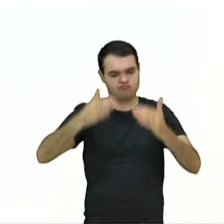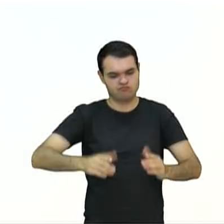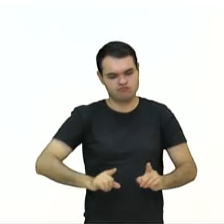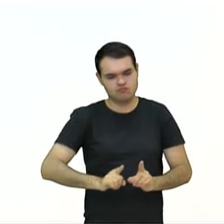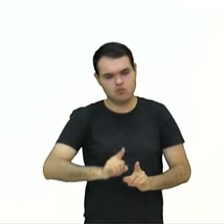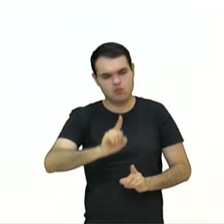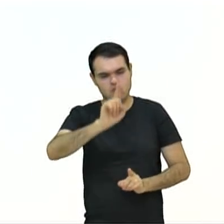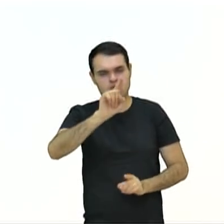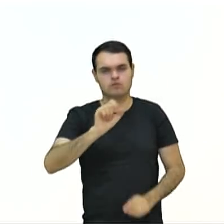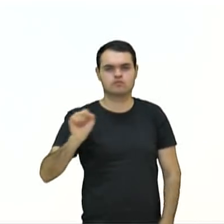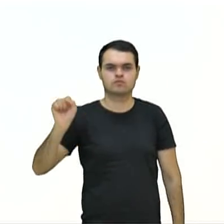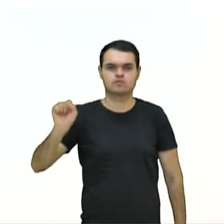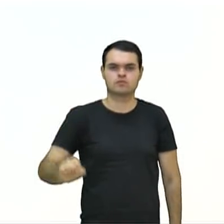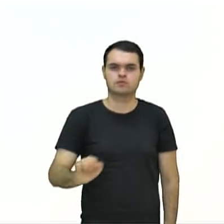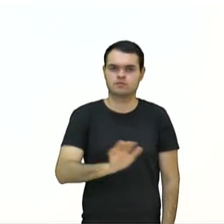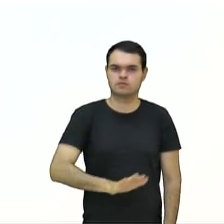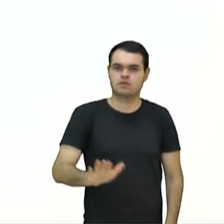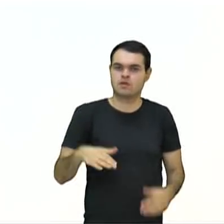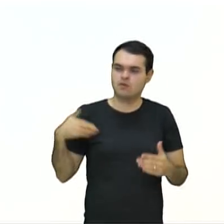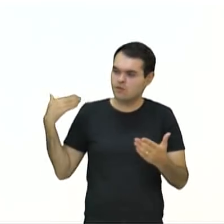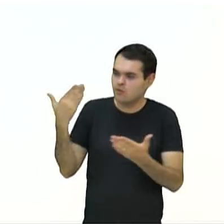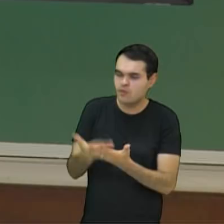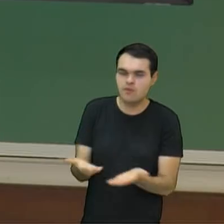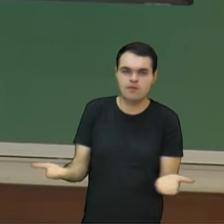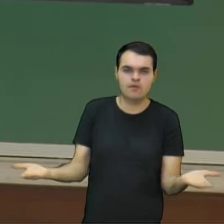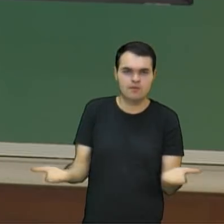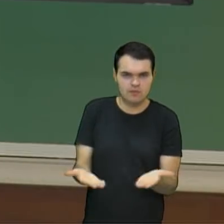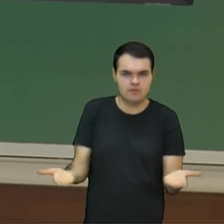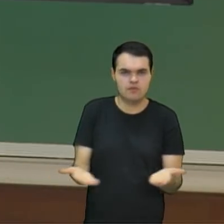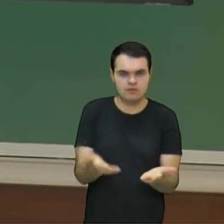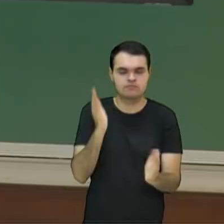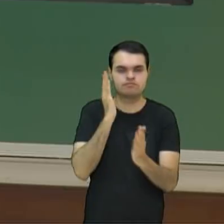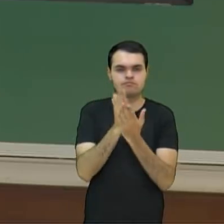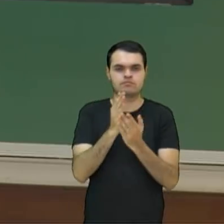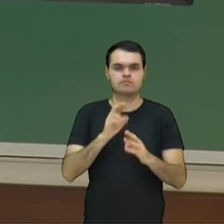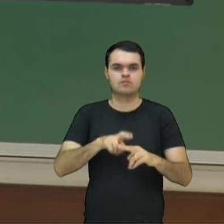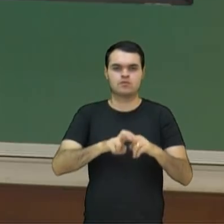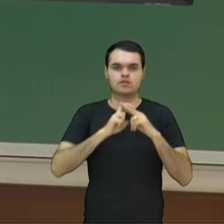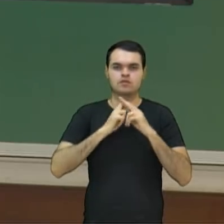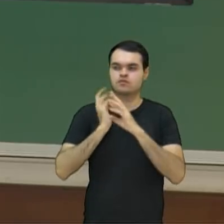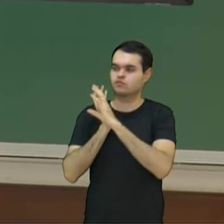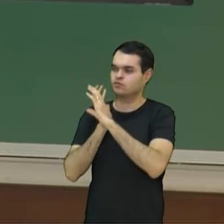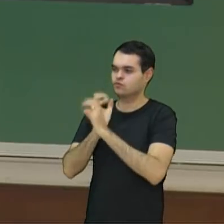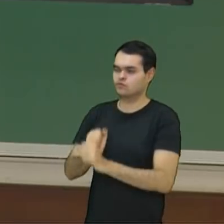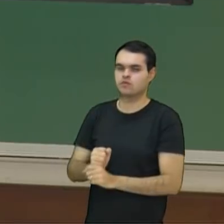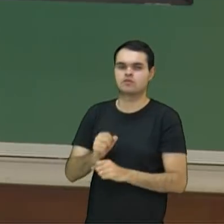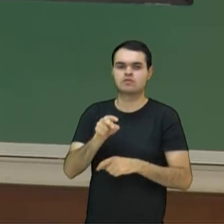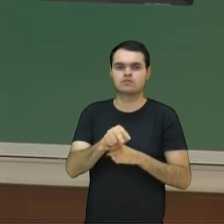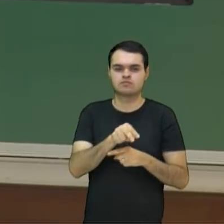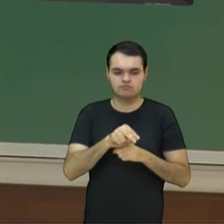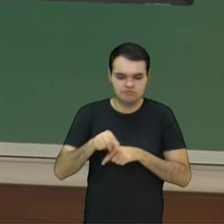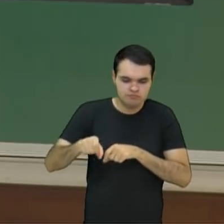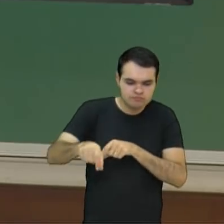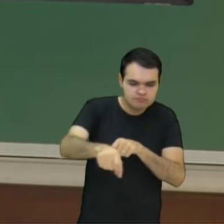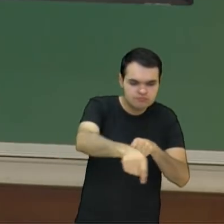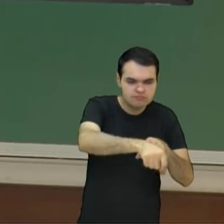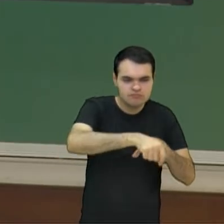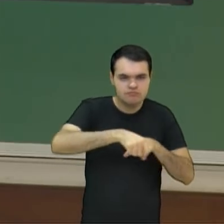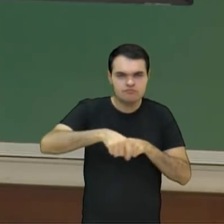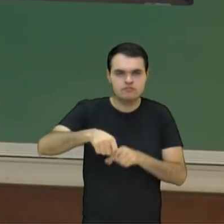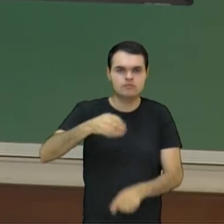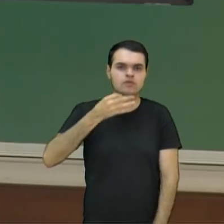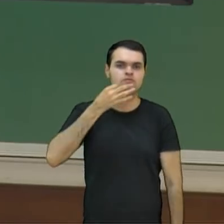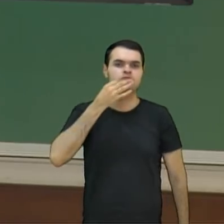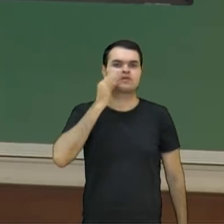Sudeste, hoje ainda deve-se a essa questão histórica do cultivo do café, que começa